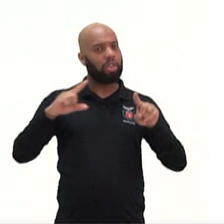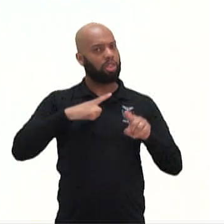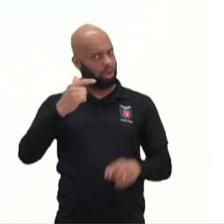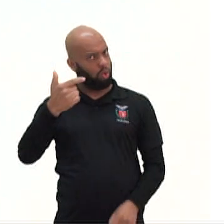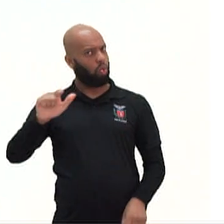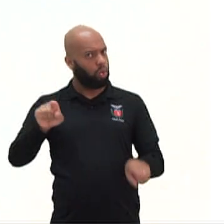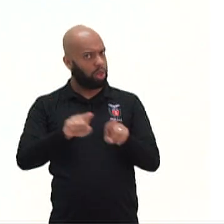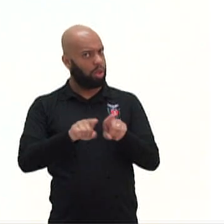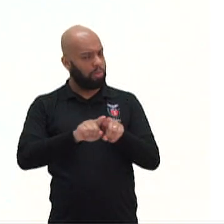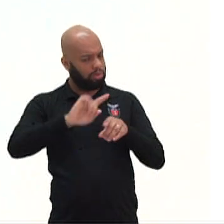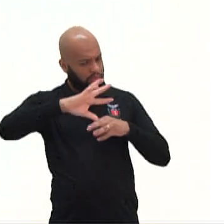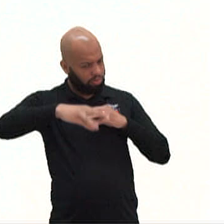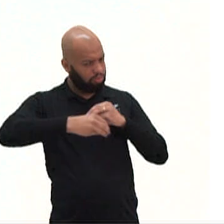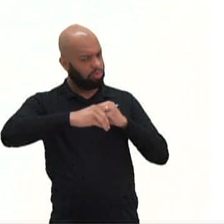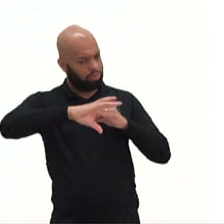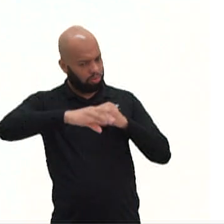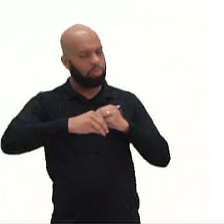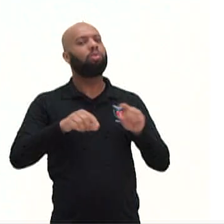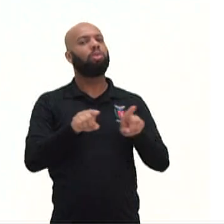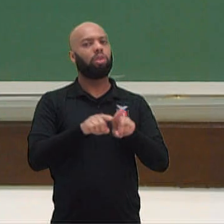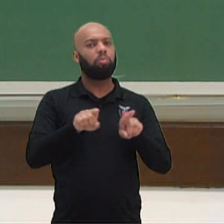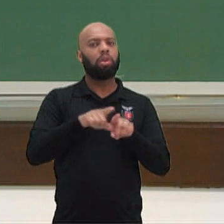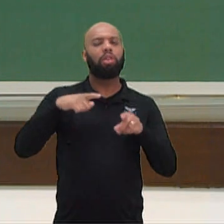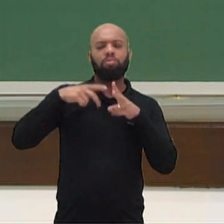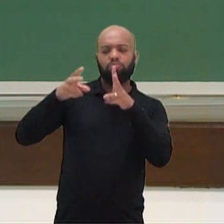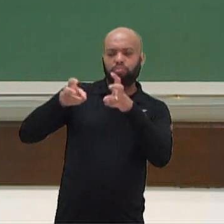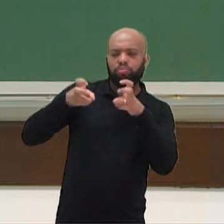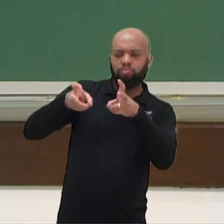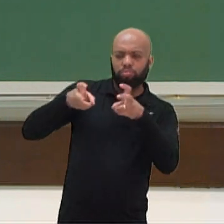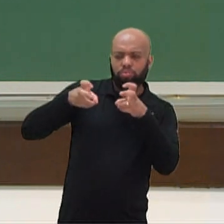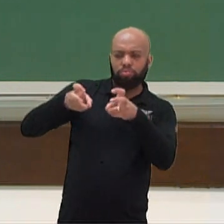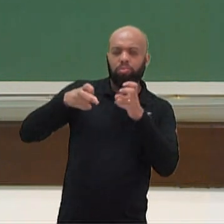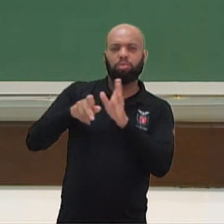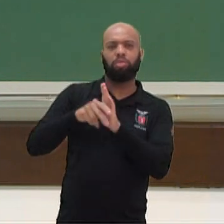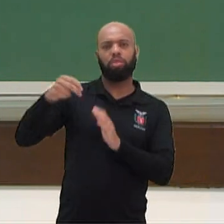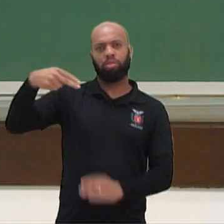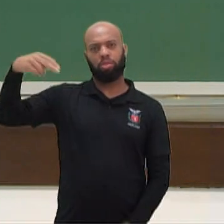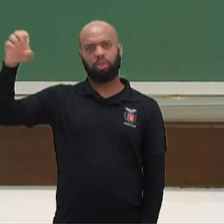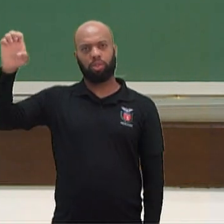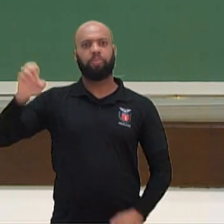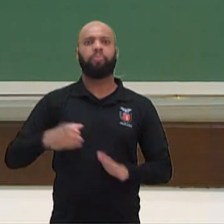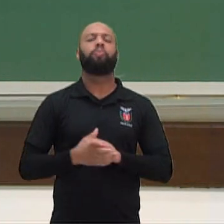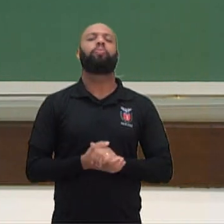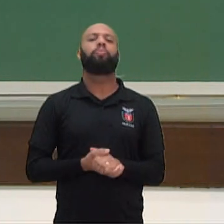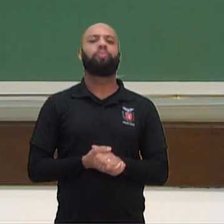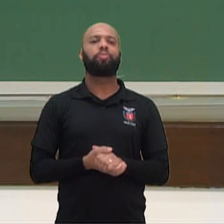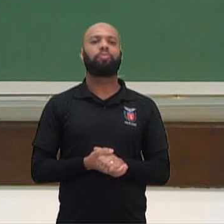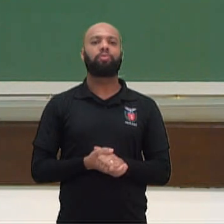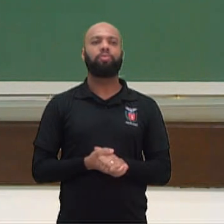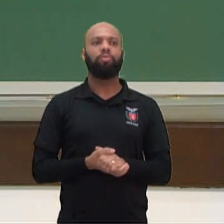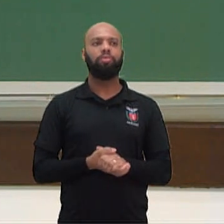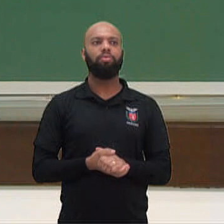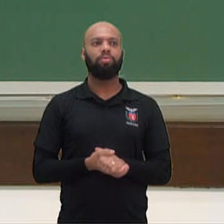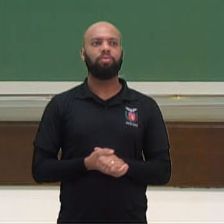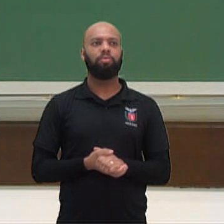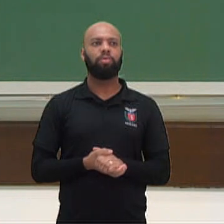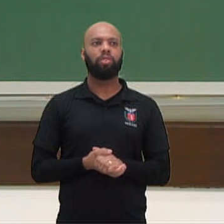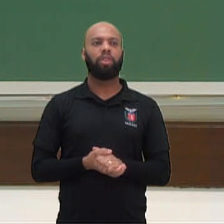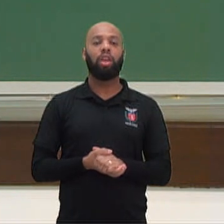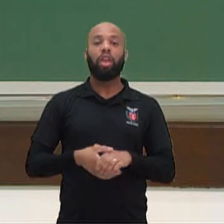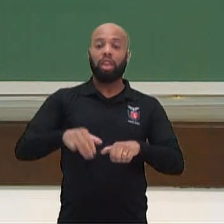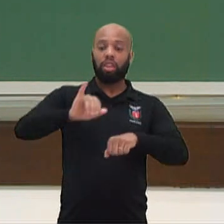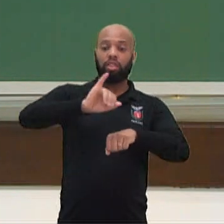outros recursos naturais também são explorados na região nordeste, certo? E a